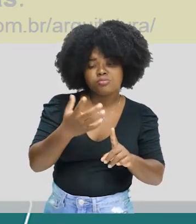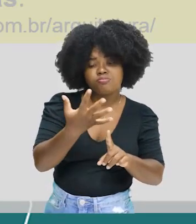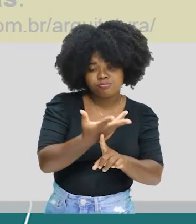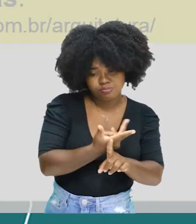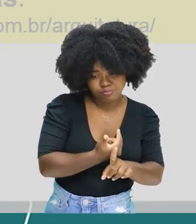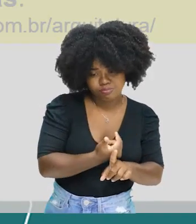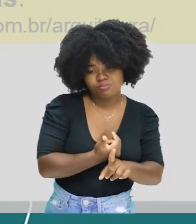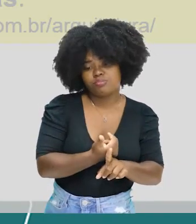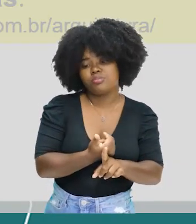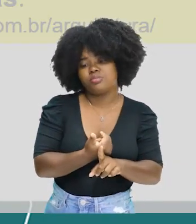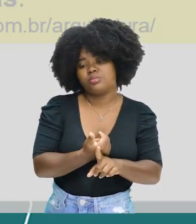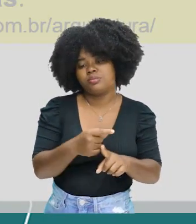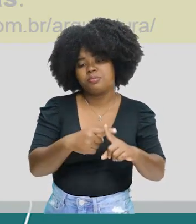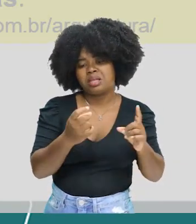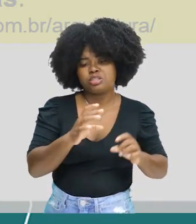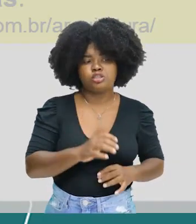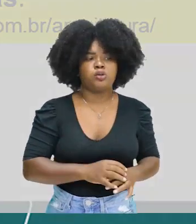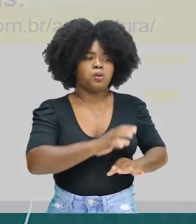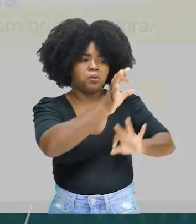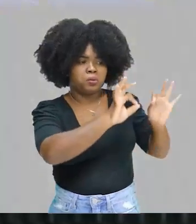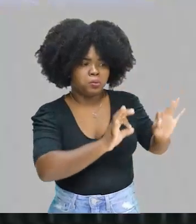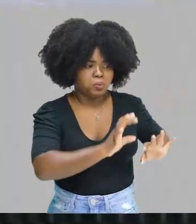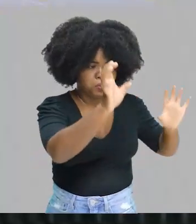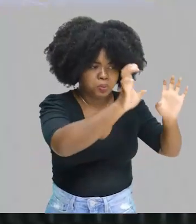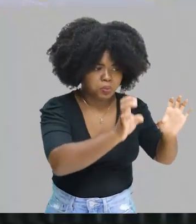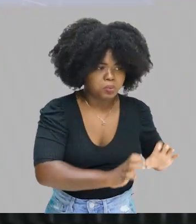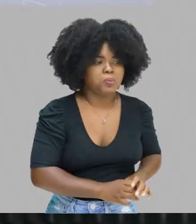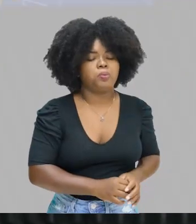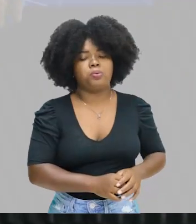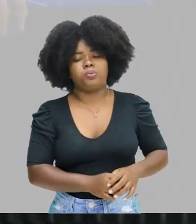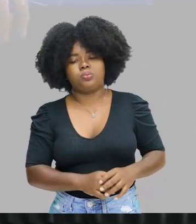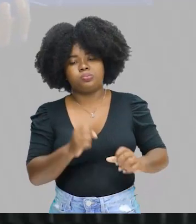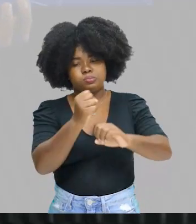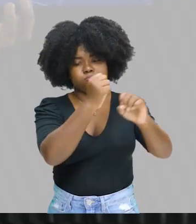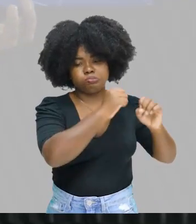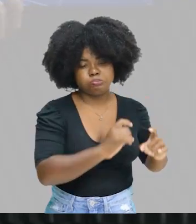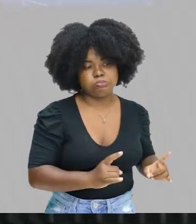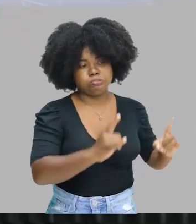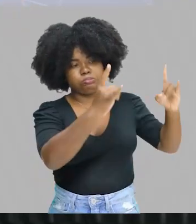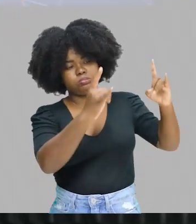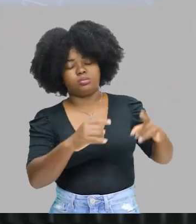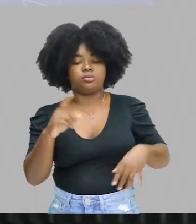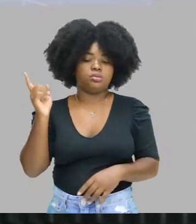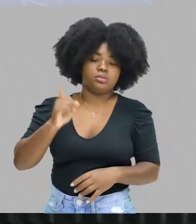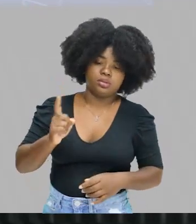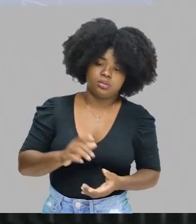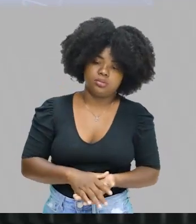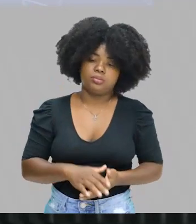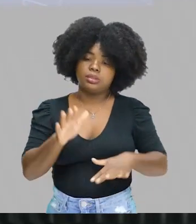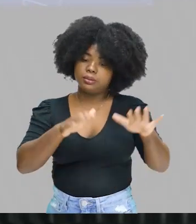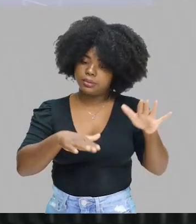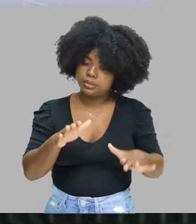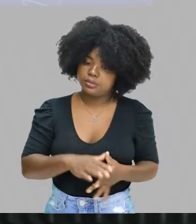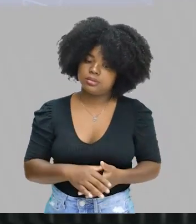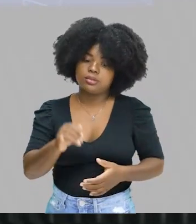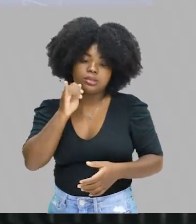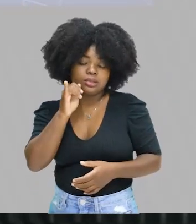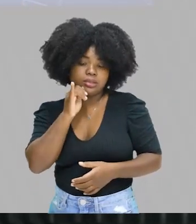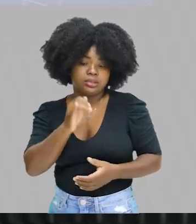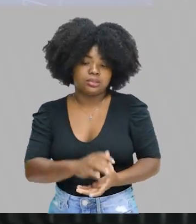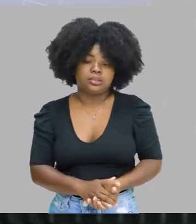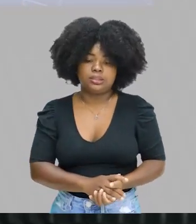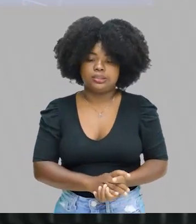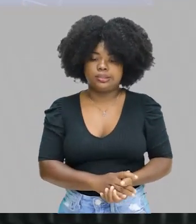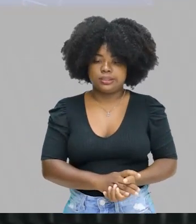é porque tecnicamente é construção, mas que pode vir, olha o paradoxo, que pode se tornar arte dependendo da forma como ela é construída. É exemplo de uma